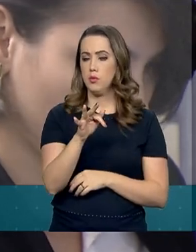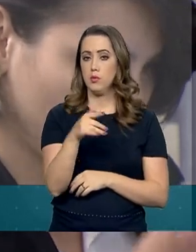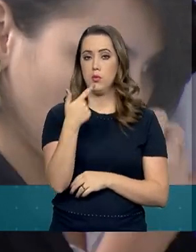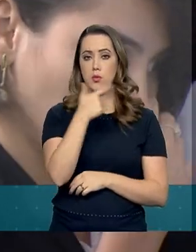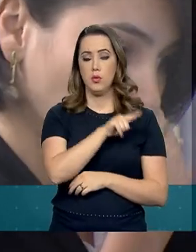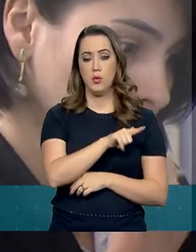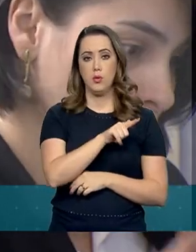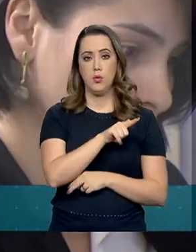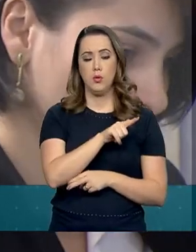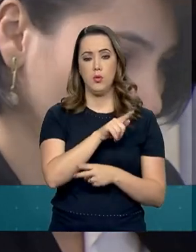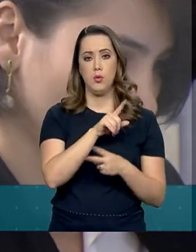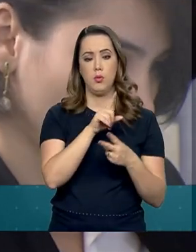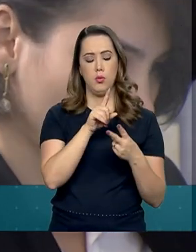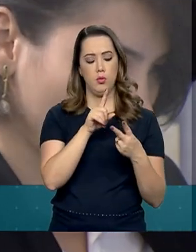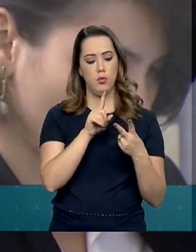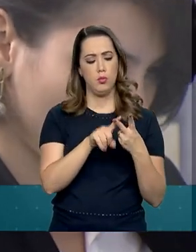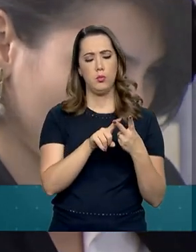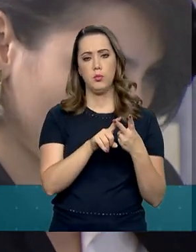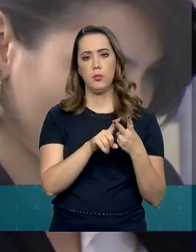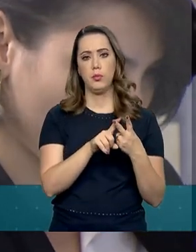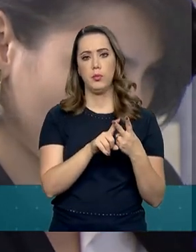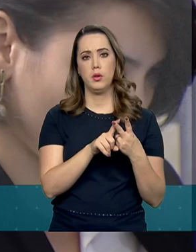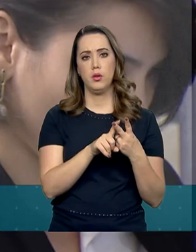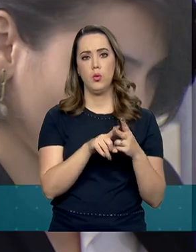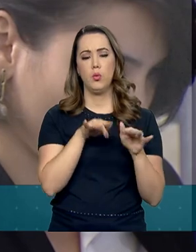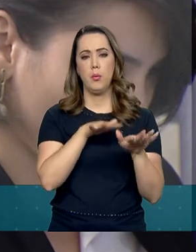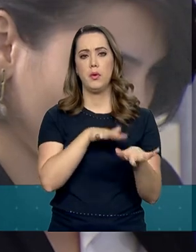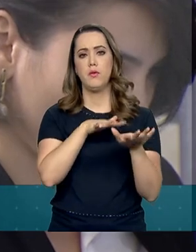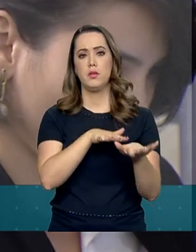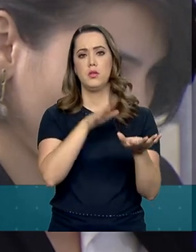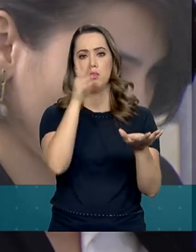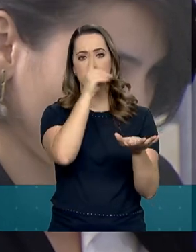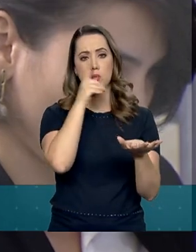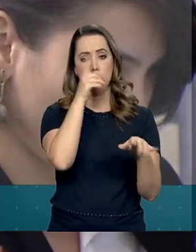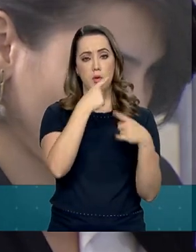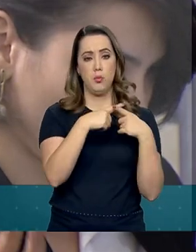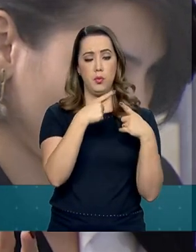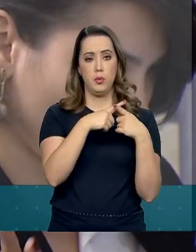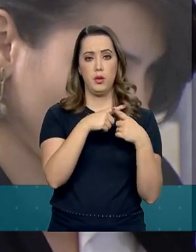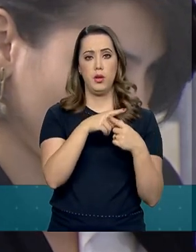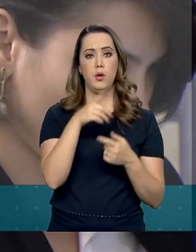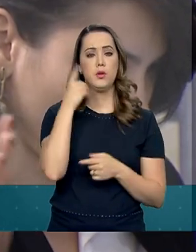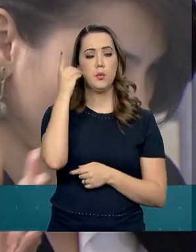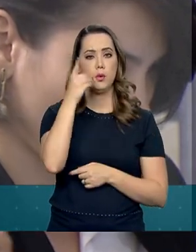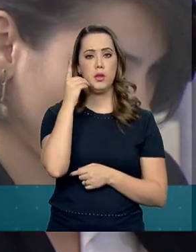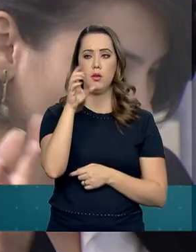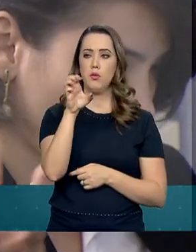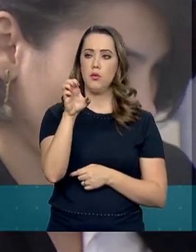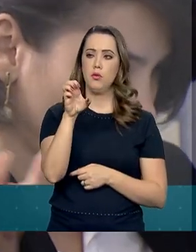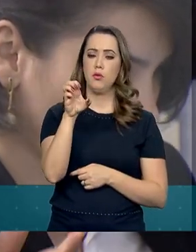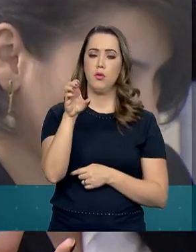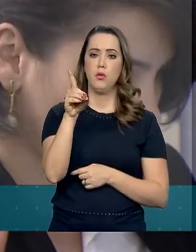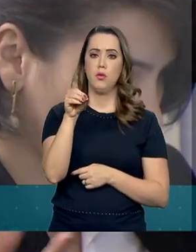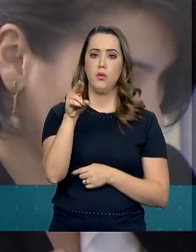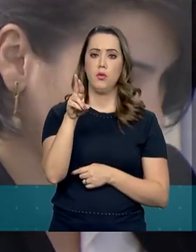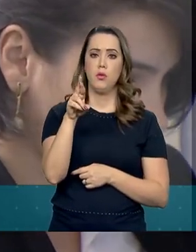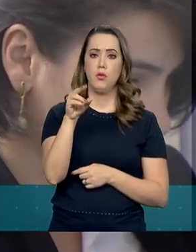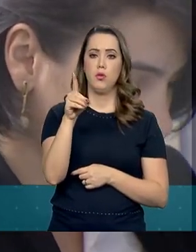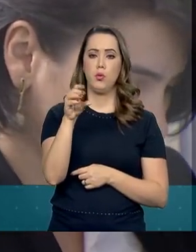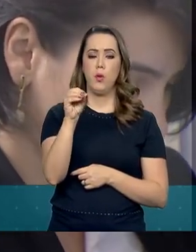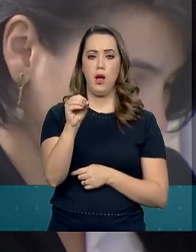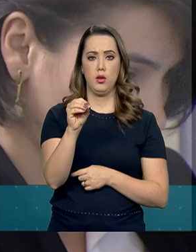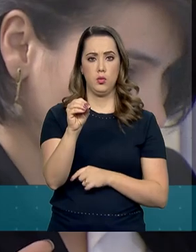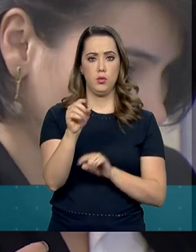outra pergunta em relação às manifestações de domingo o deputado a relacionar chegou a falar em chamar alguns parlamentares de